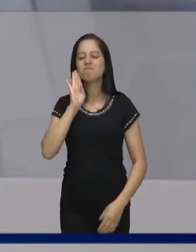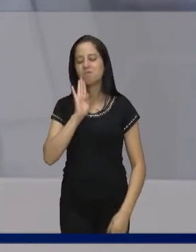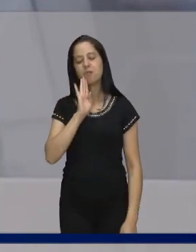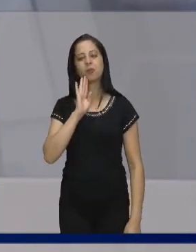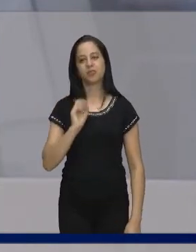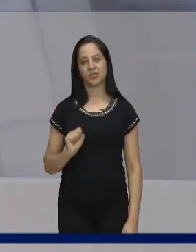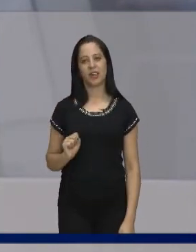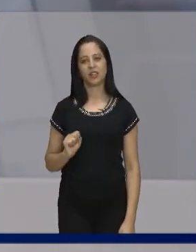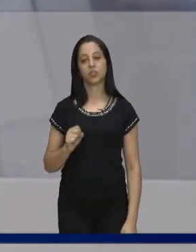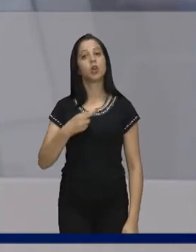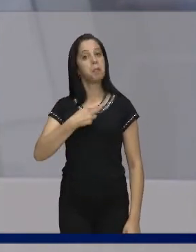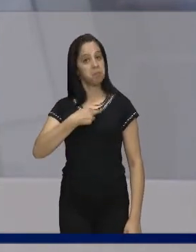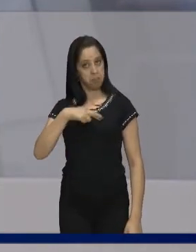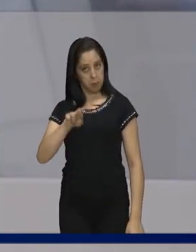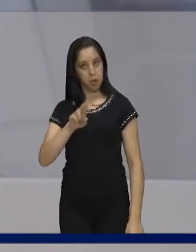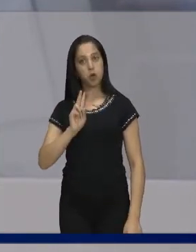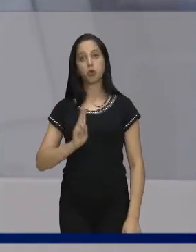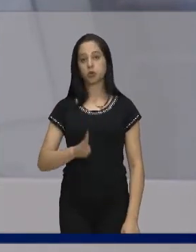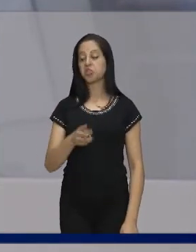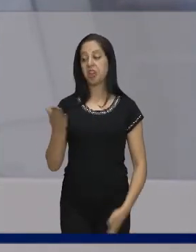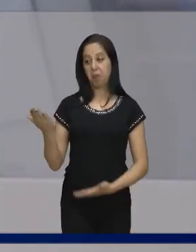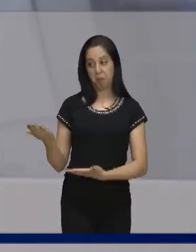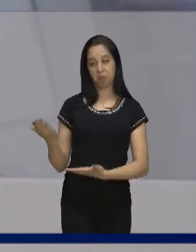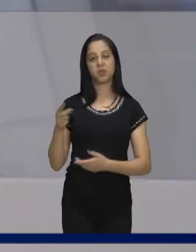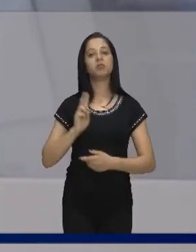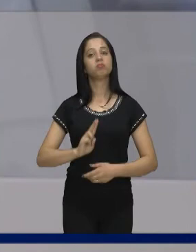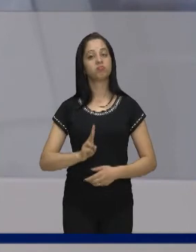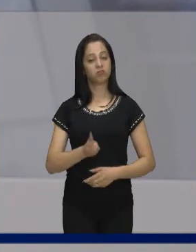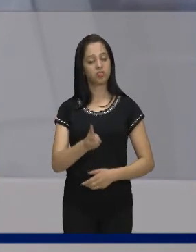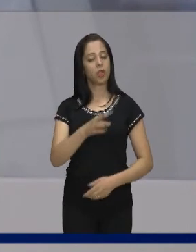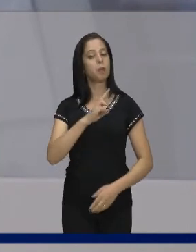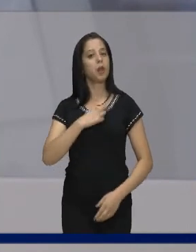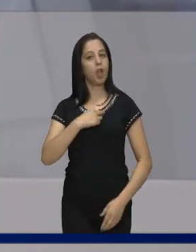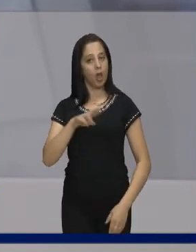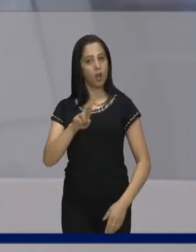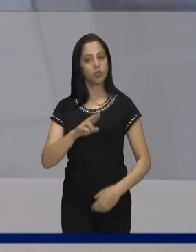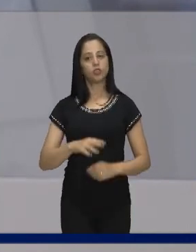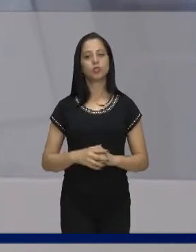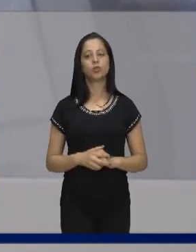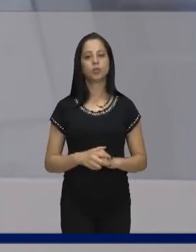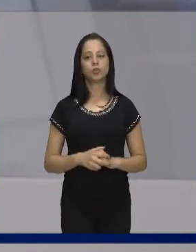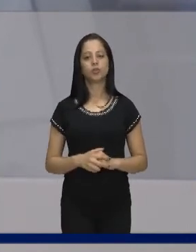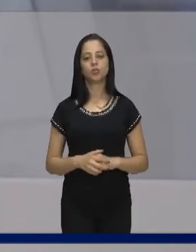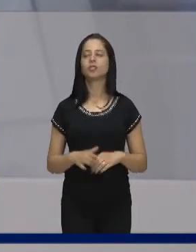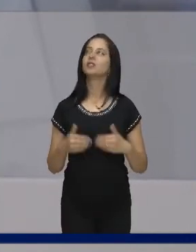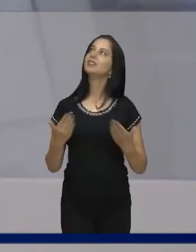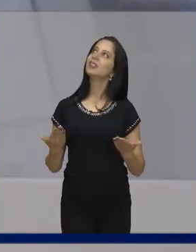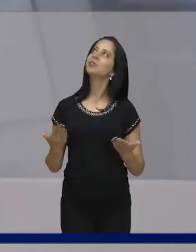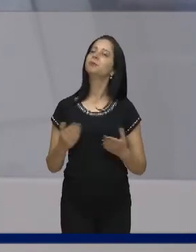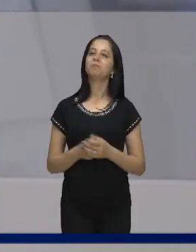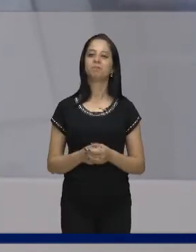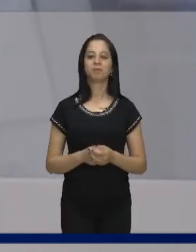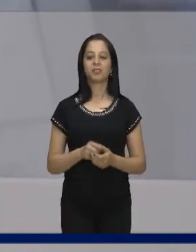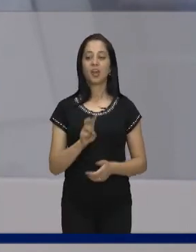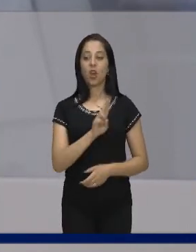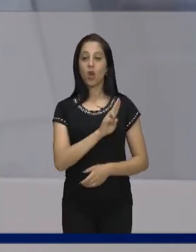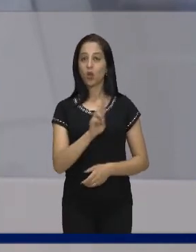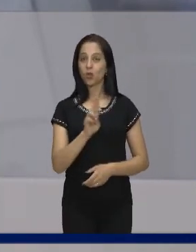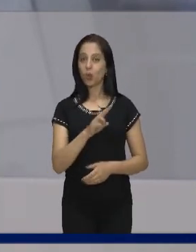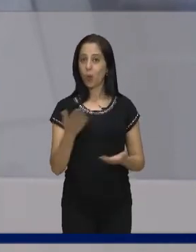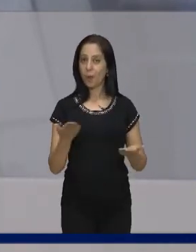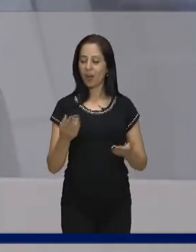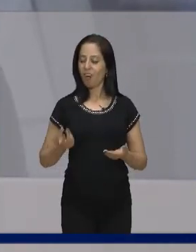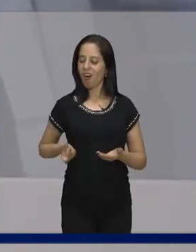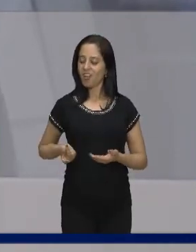bondade. Religioso, muito religioso também. Né? E fica aqui, viu, Michel? Seu nome